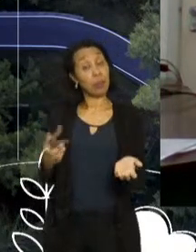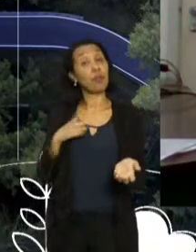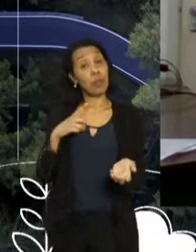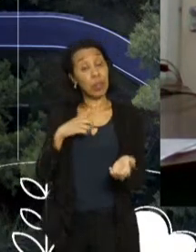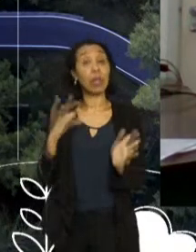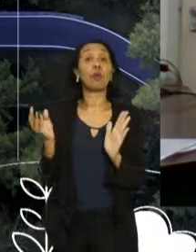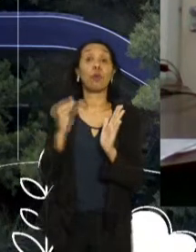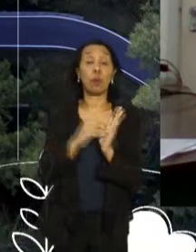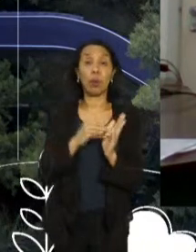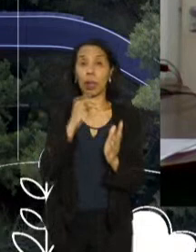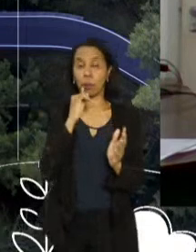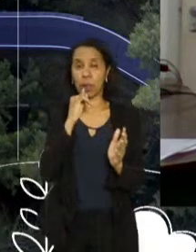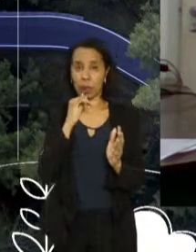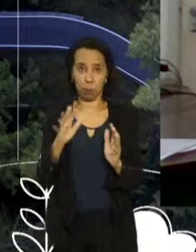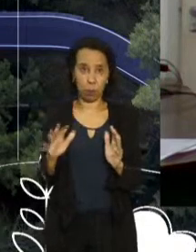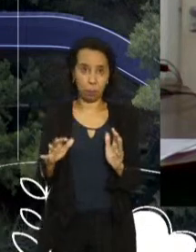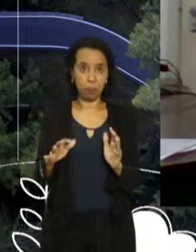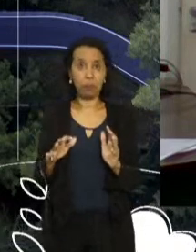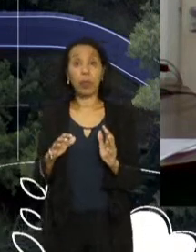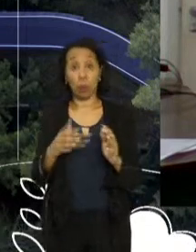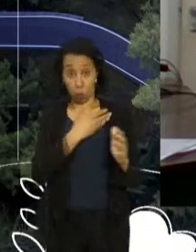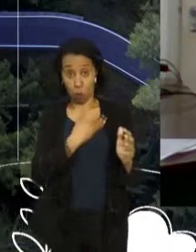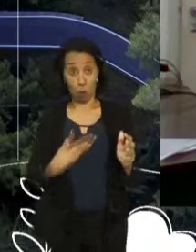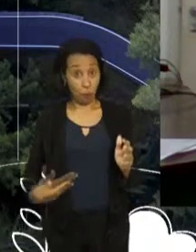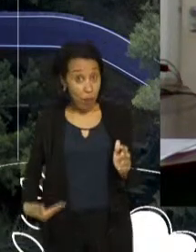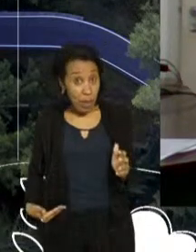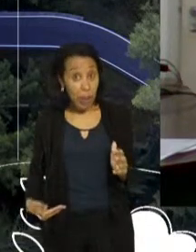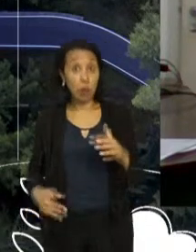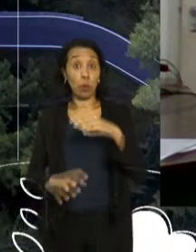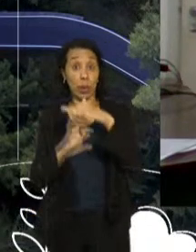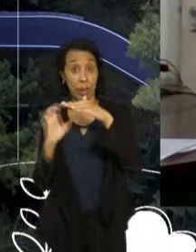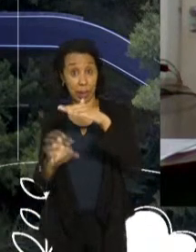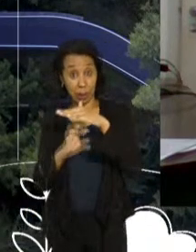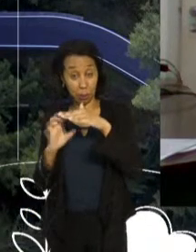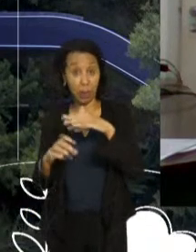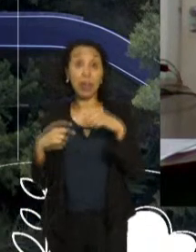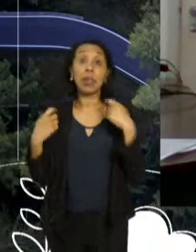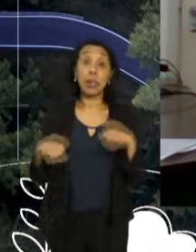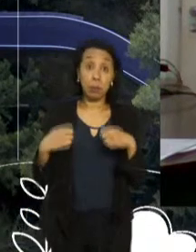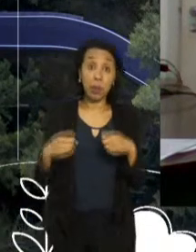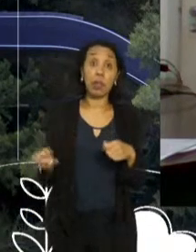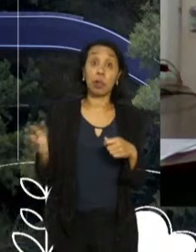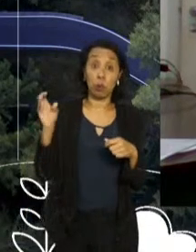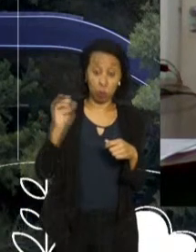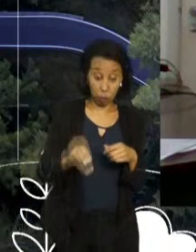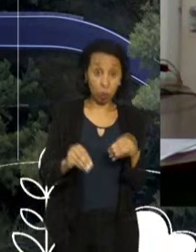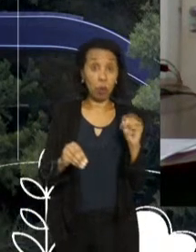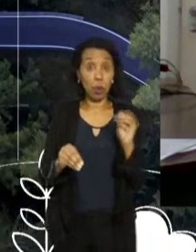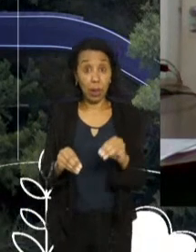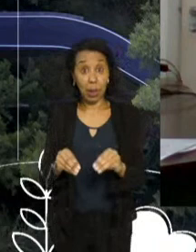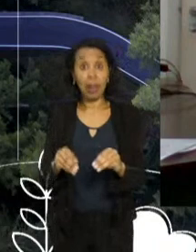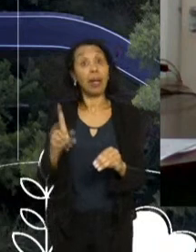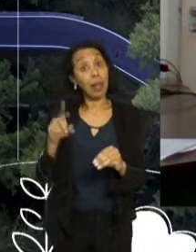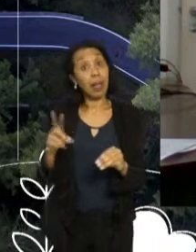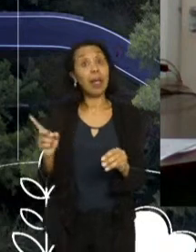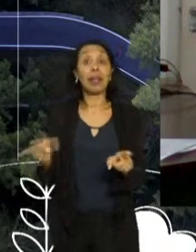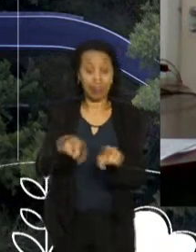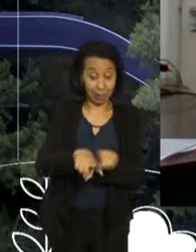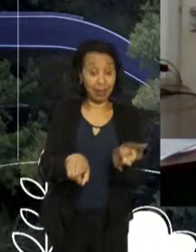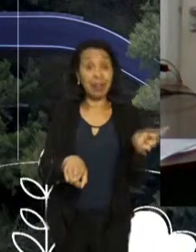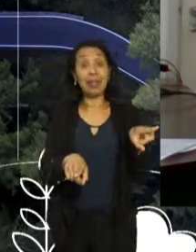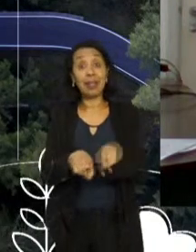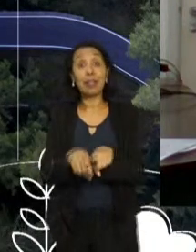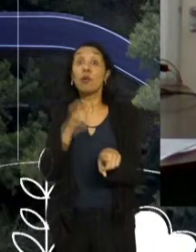colocar, com o governo e as empresas, mecanismos de subsídio, mas um subsídio do bem, não